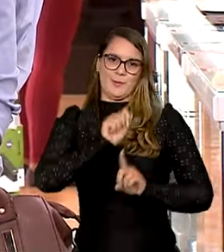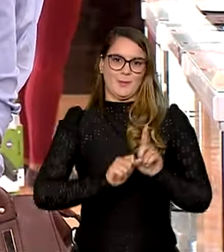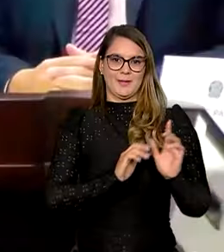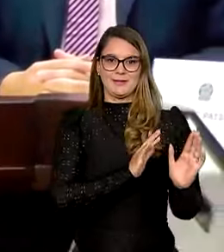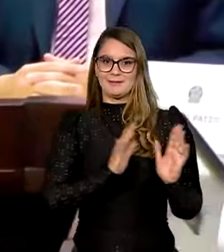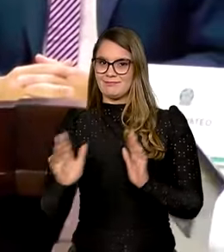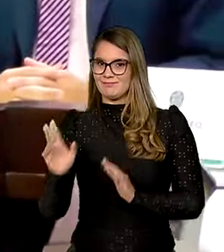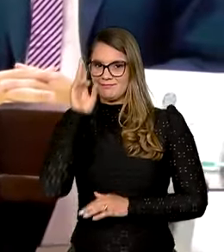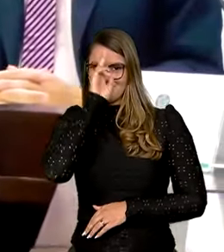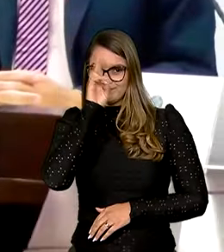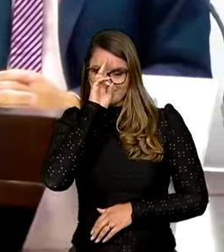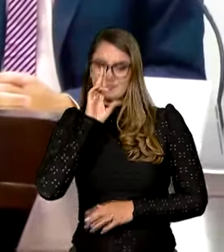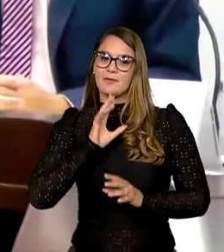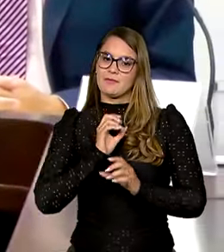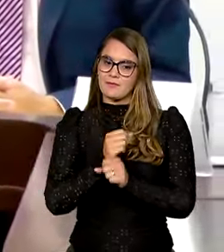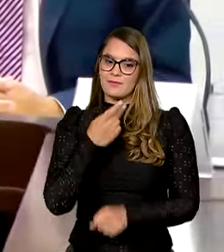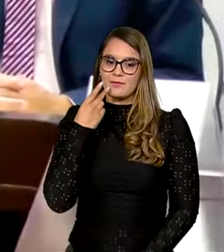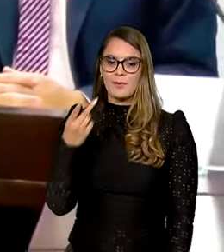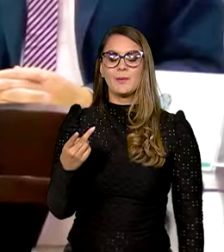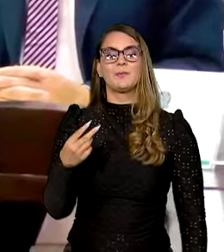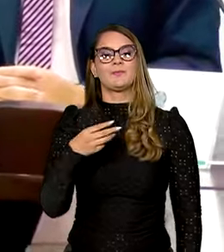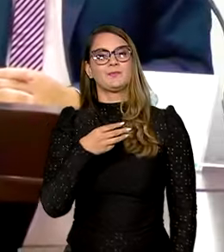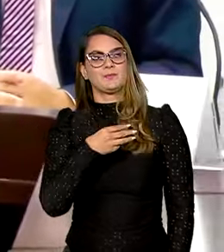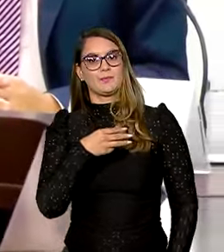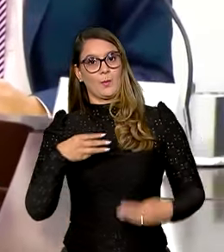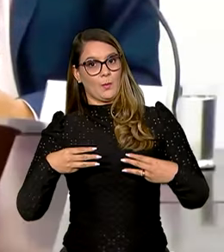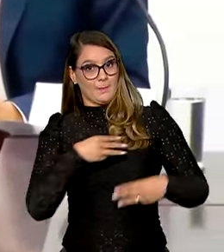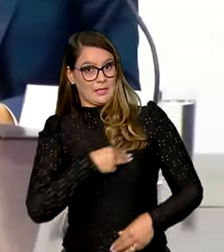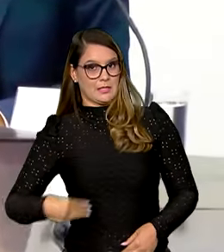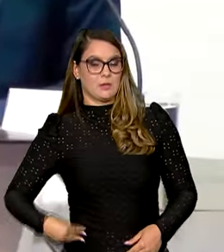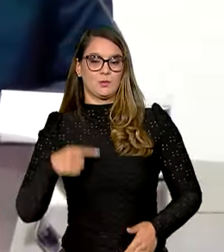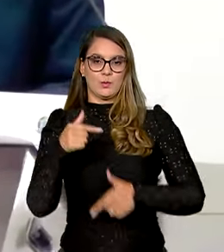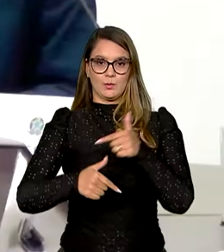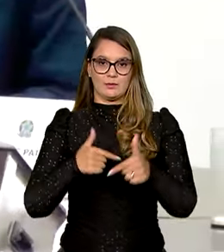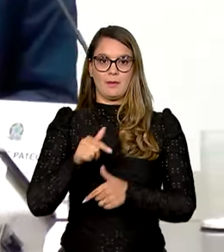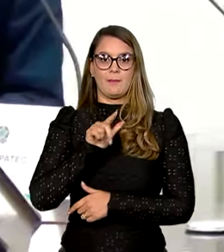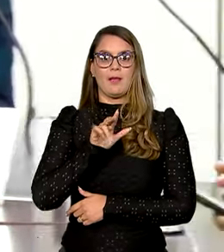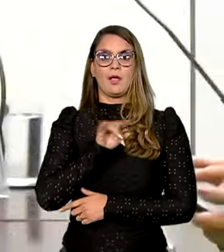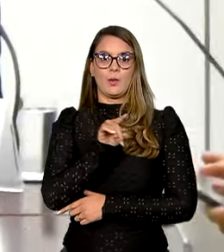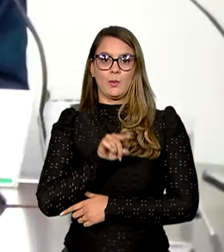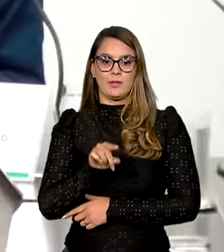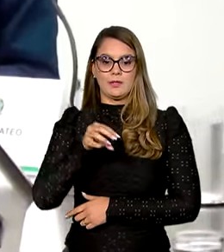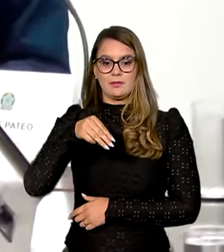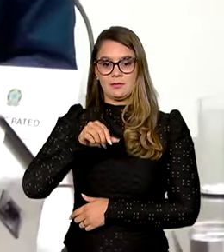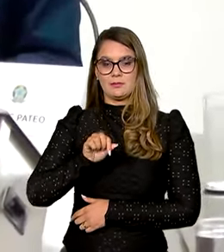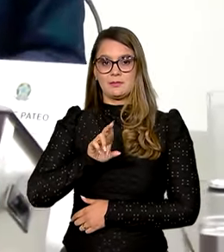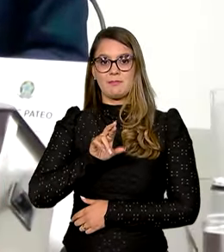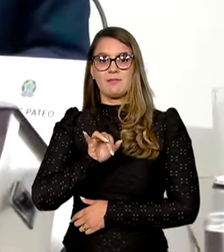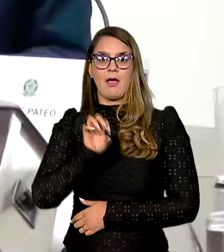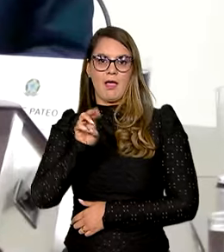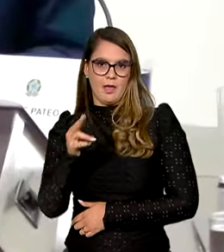série histórica como reforça o ministro do Trabalho e Emprego luí Marinho e nós vamos